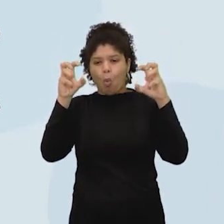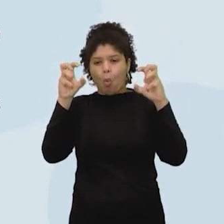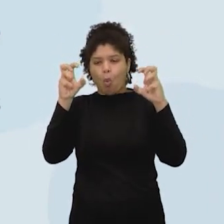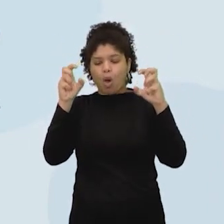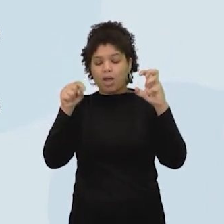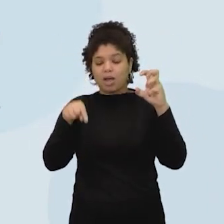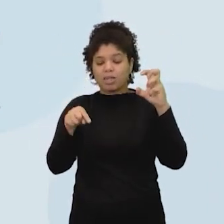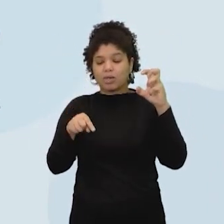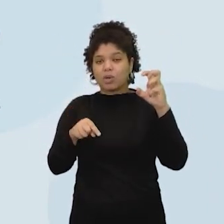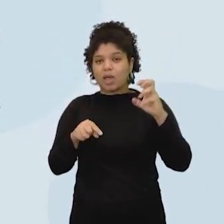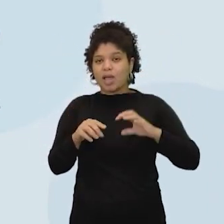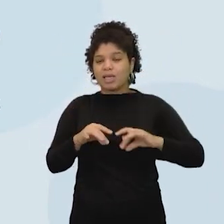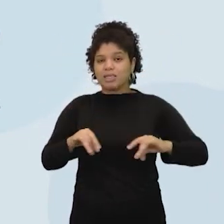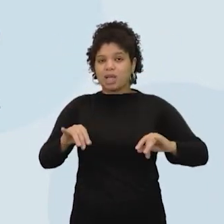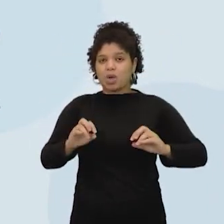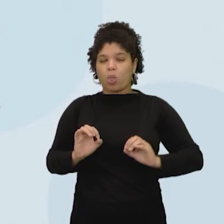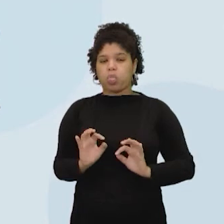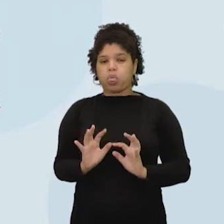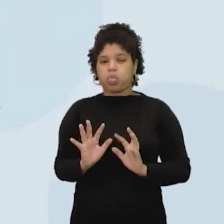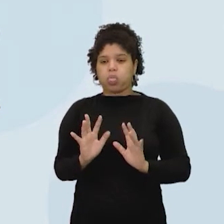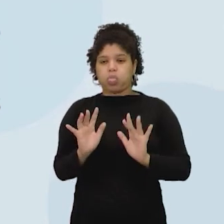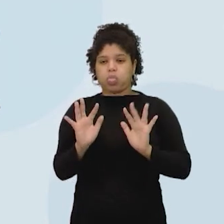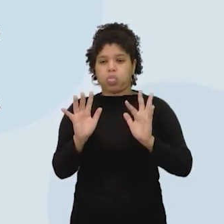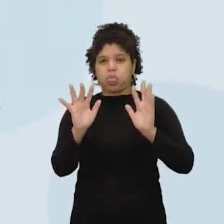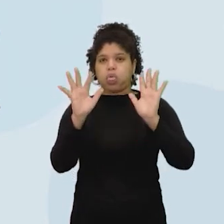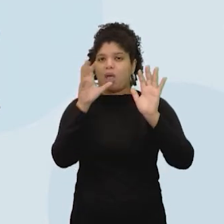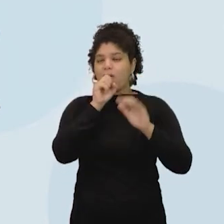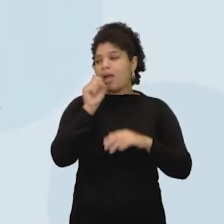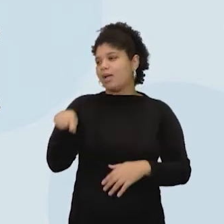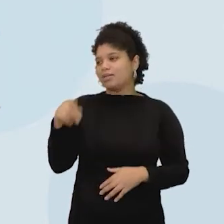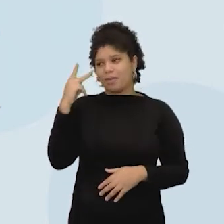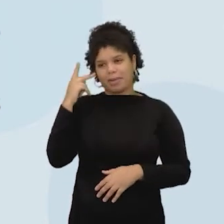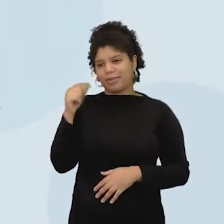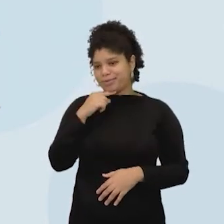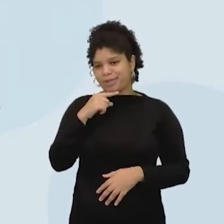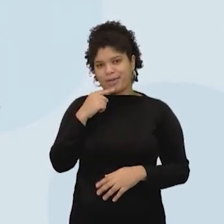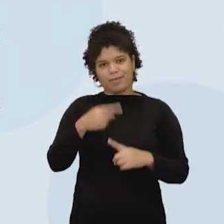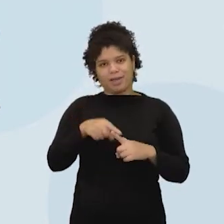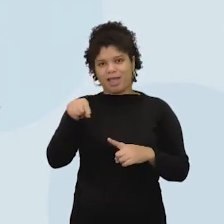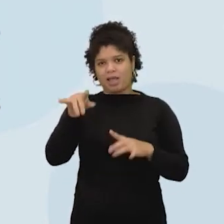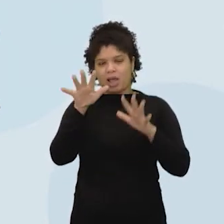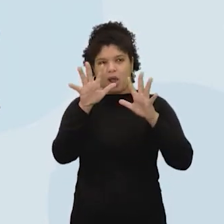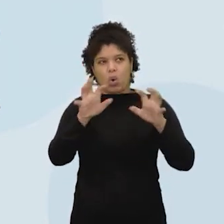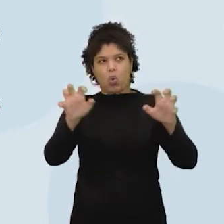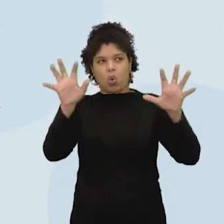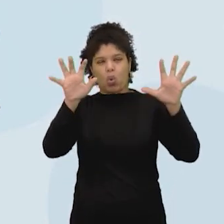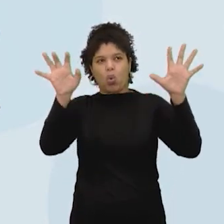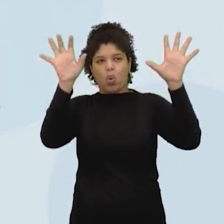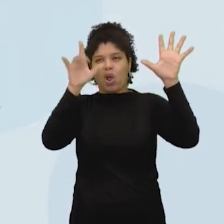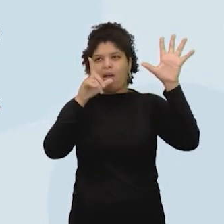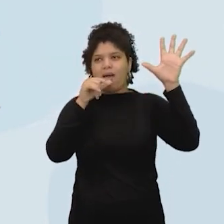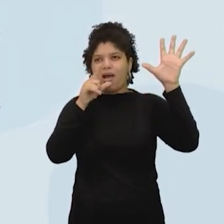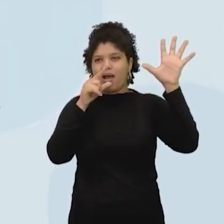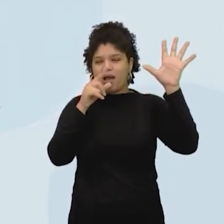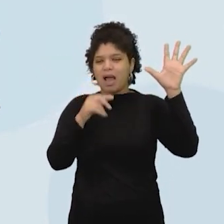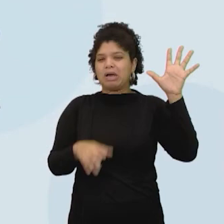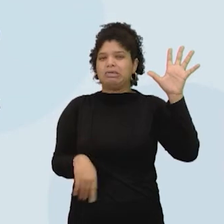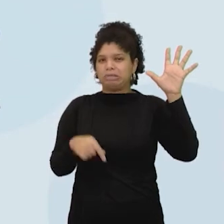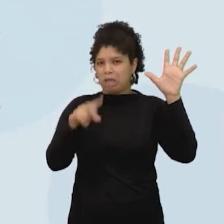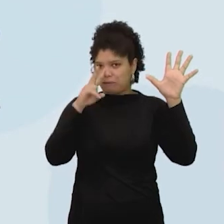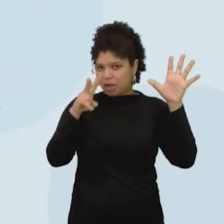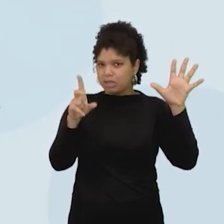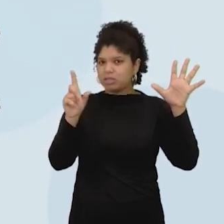muito rápido. Se fosse aqui em São Paulo, não dava, né? Porque a umidade relativa do ar que tá difícil. Tá